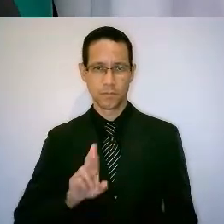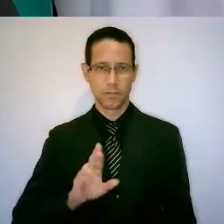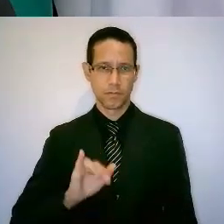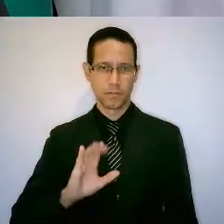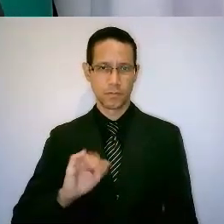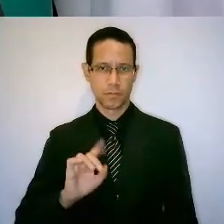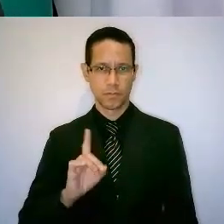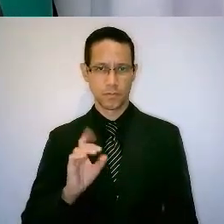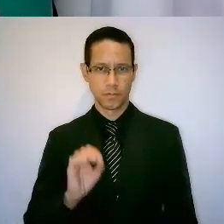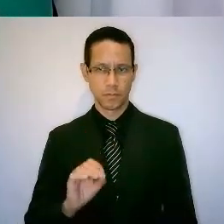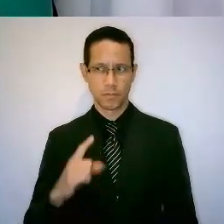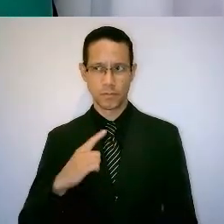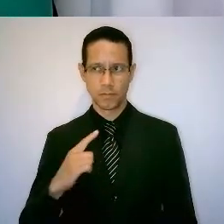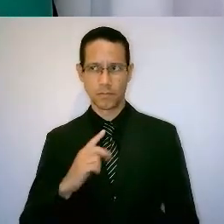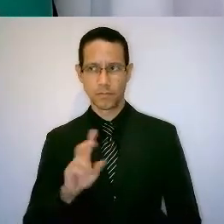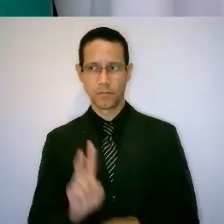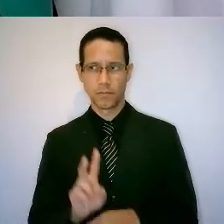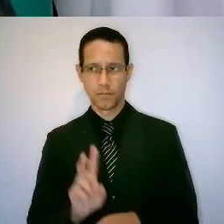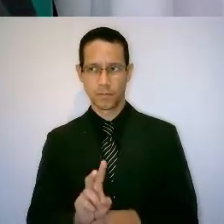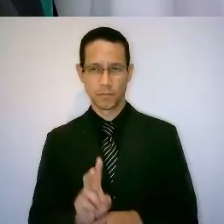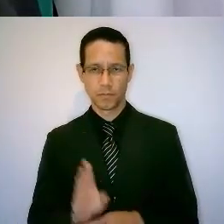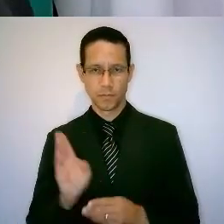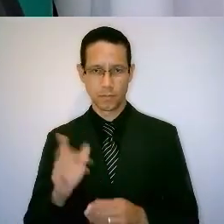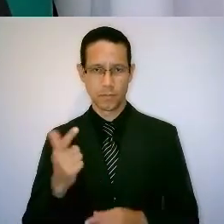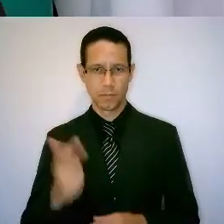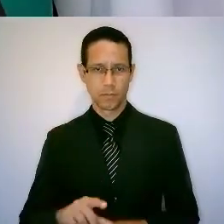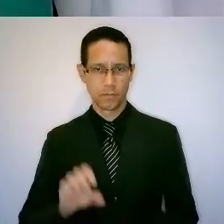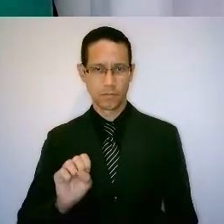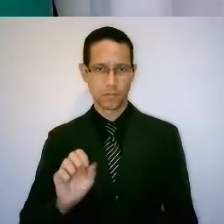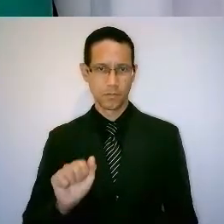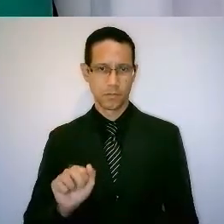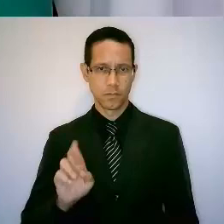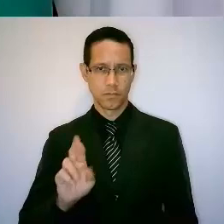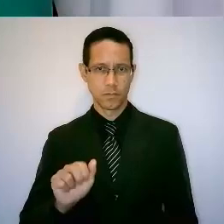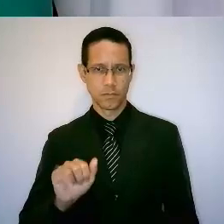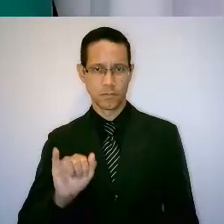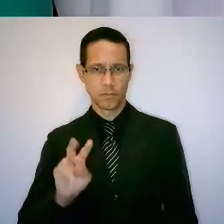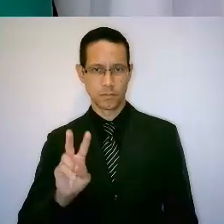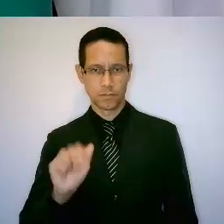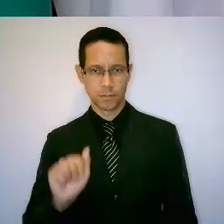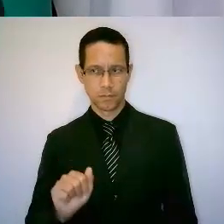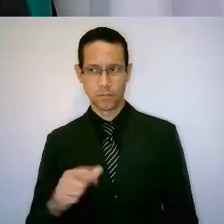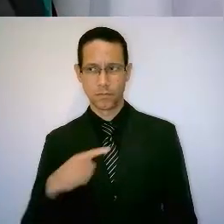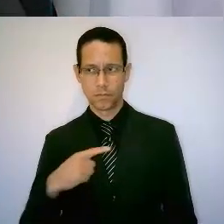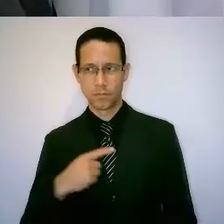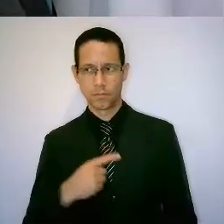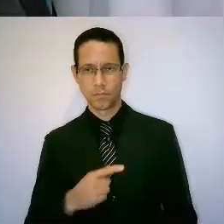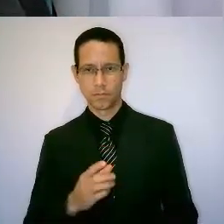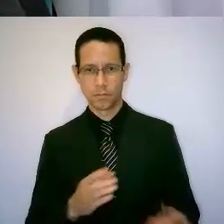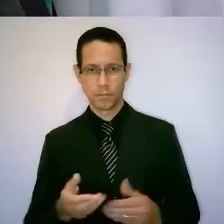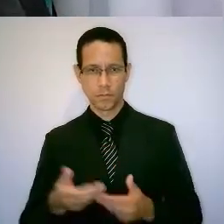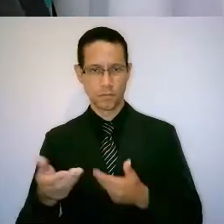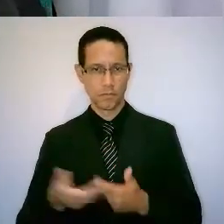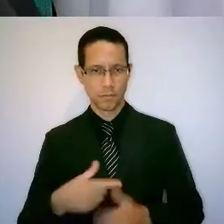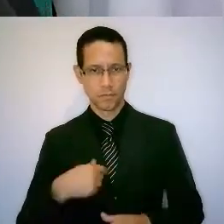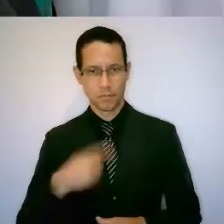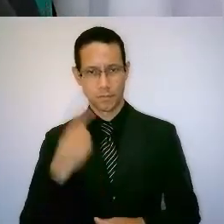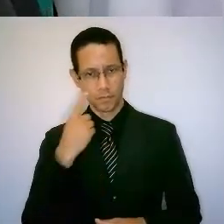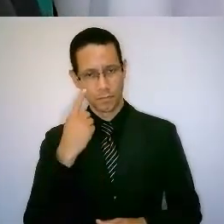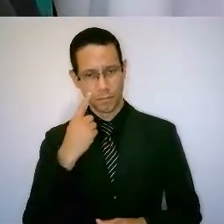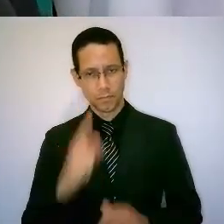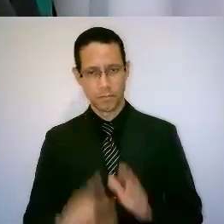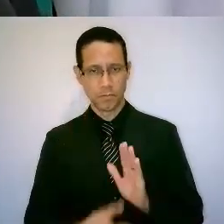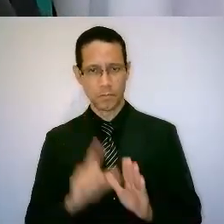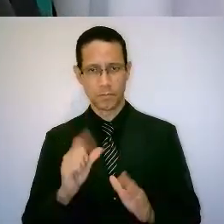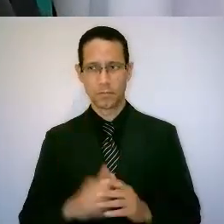minha e do desembargador Saraiva Então tem que fazer observar a ordem de convocação né o